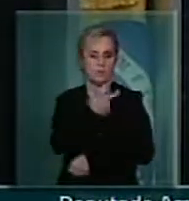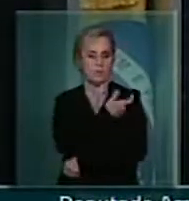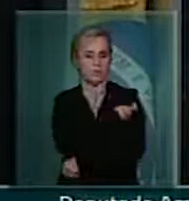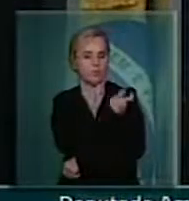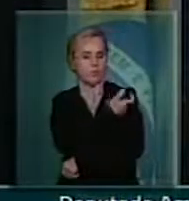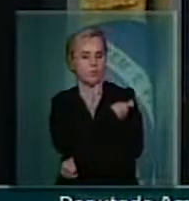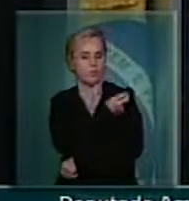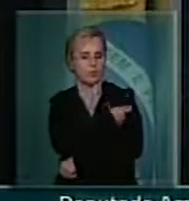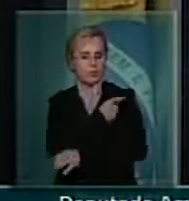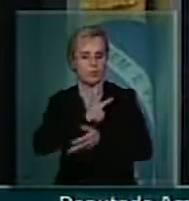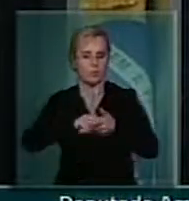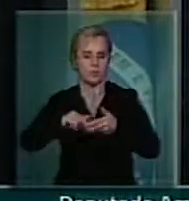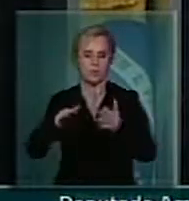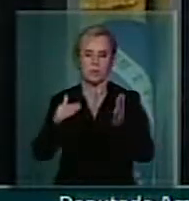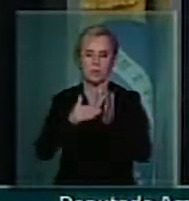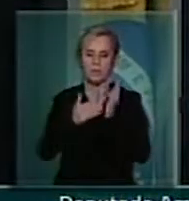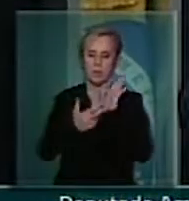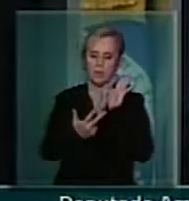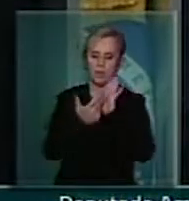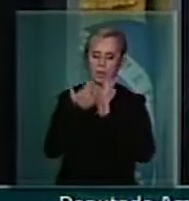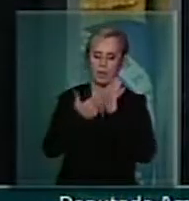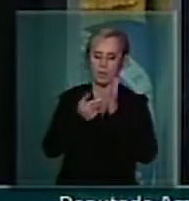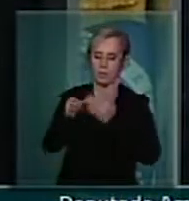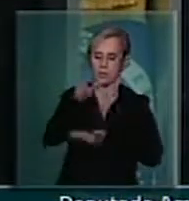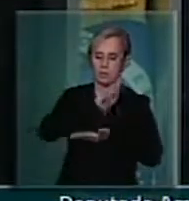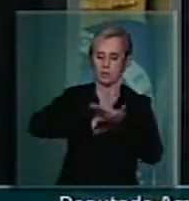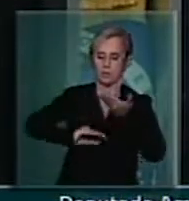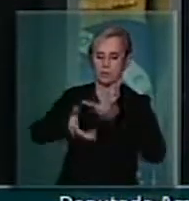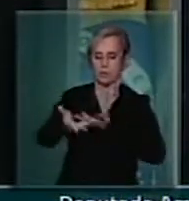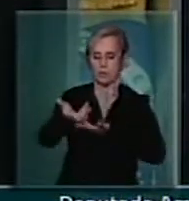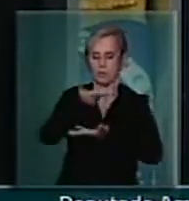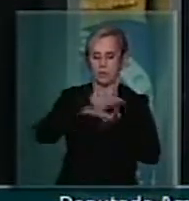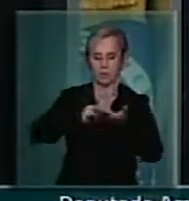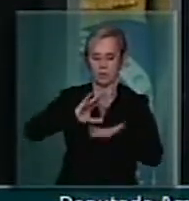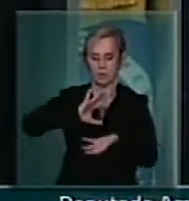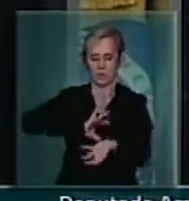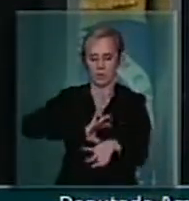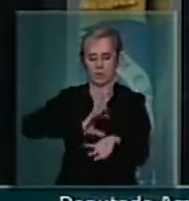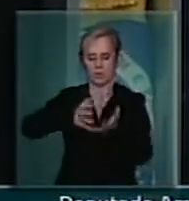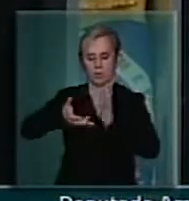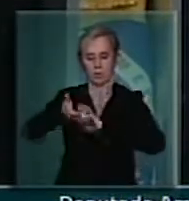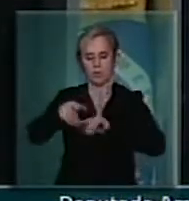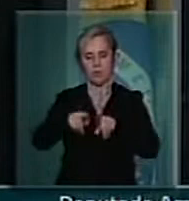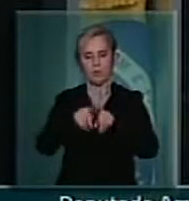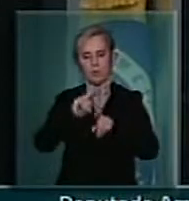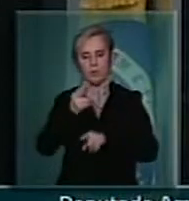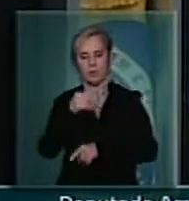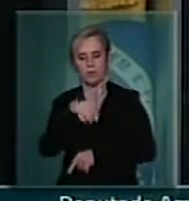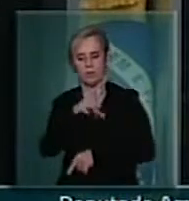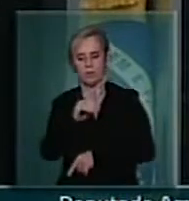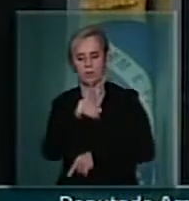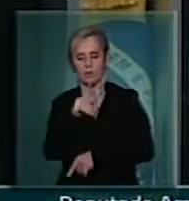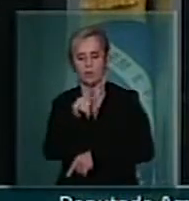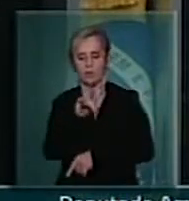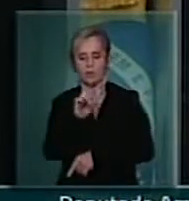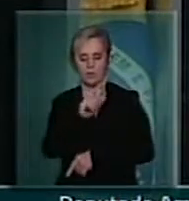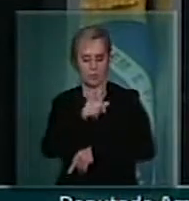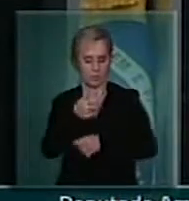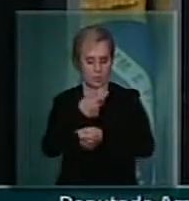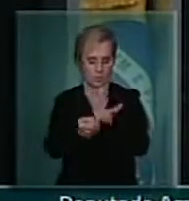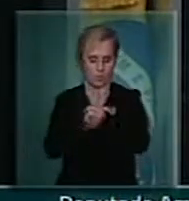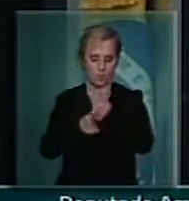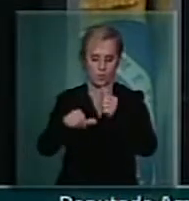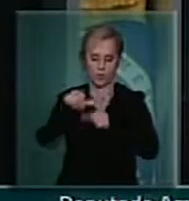vacinação, a transplante, fazendo hemodiálise, tendo o maior programa de distribuição de medicamento básico e de